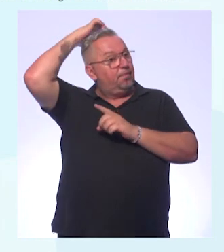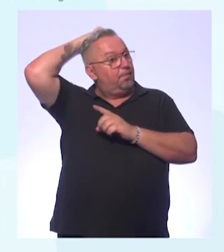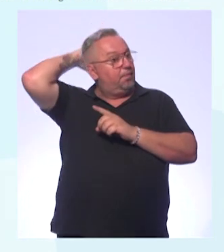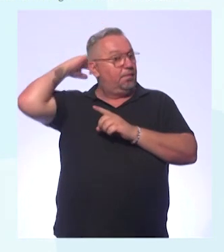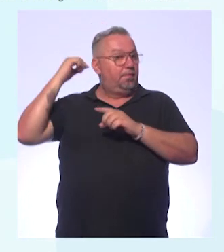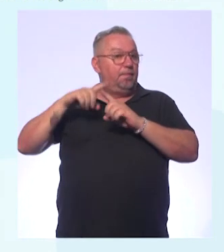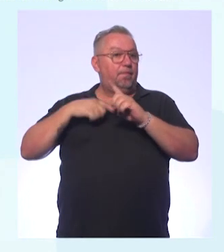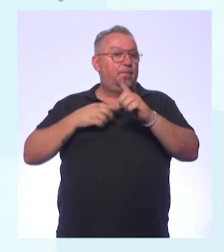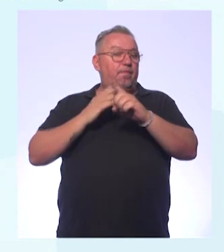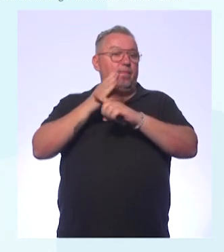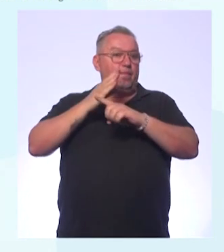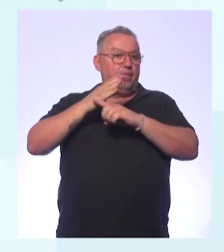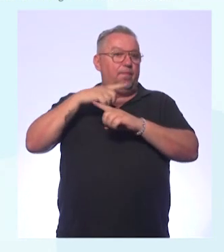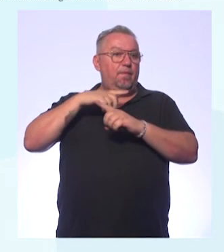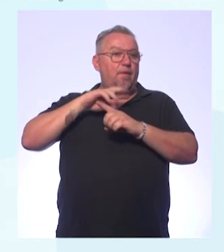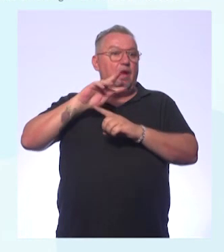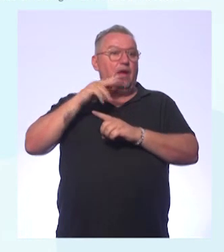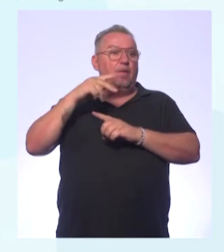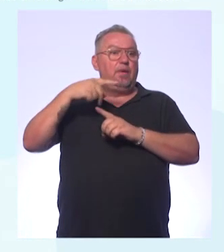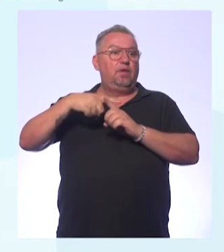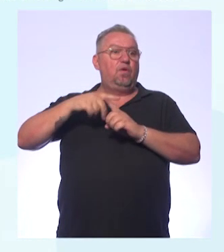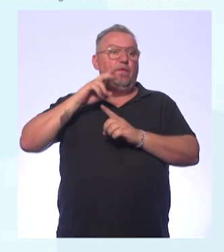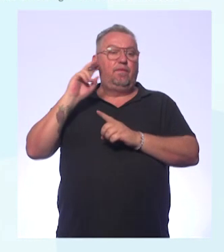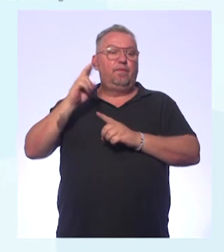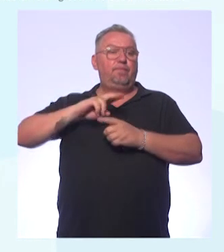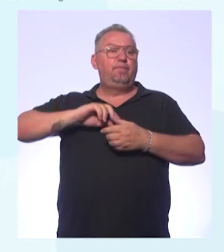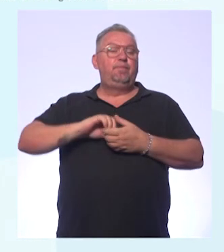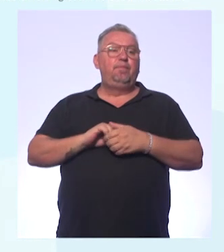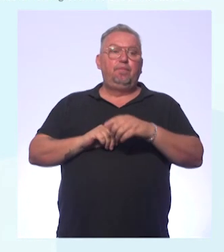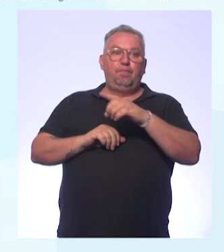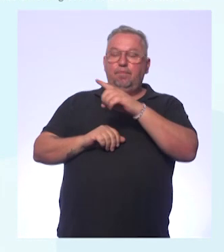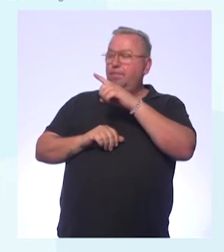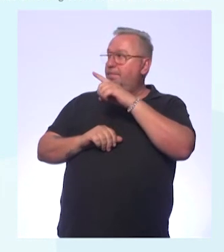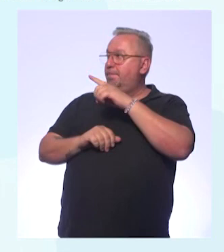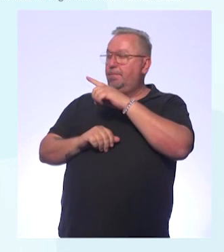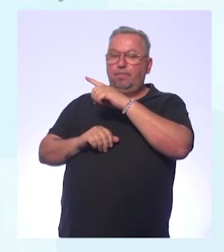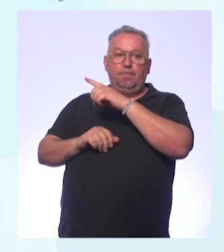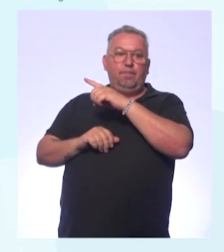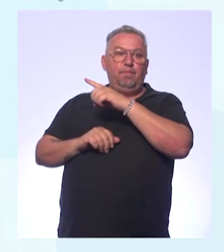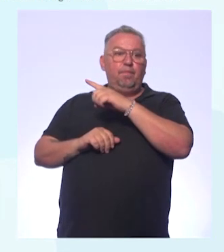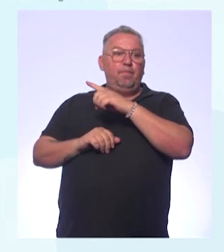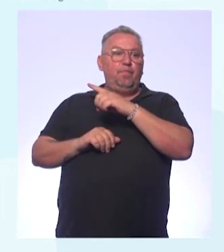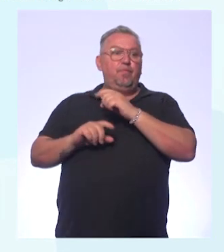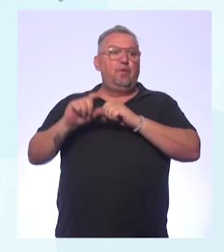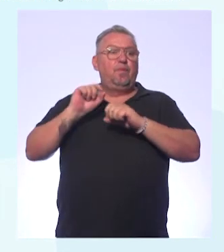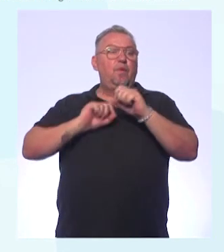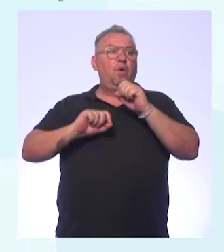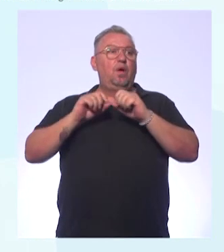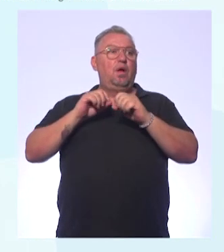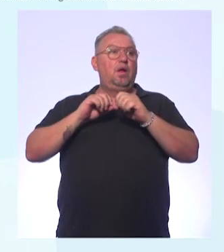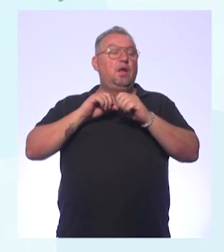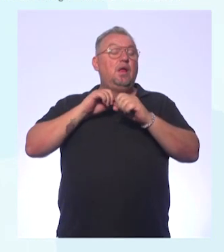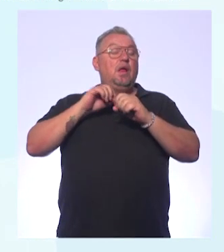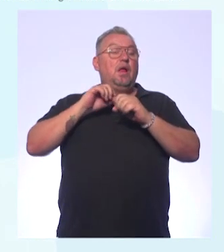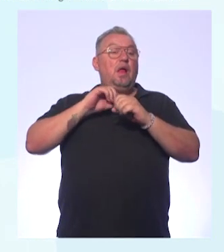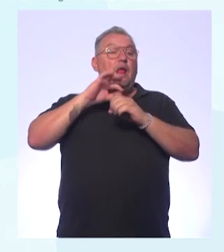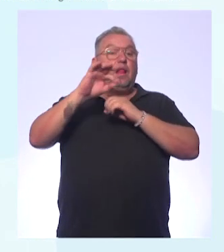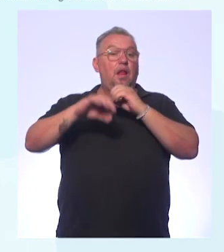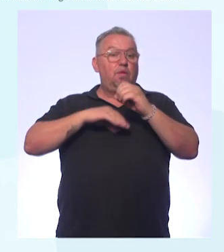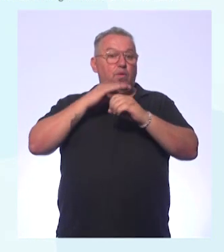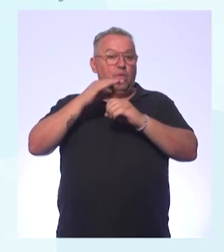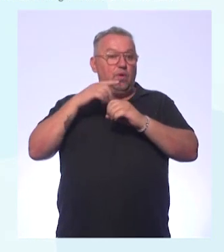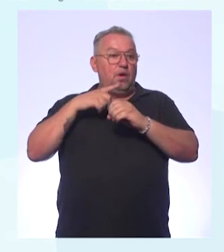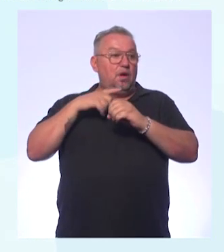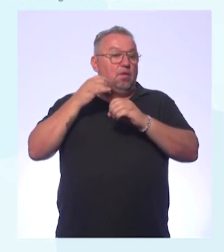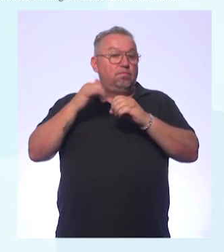elétron de H+, tá? Então, no caso, aí, ele bombeou 3 elétrons. Só que esses elétrons, eles querem voltar para a matriz